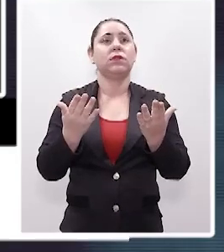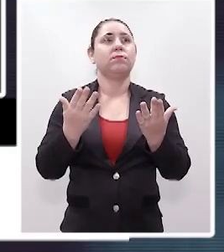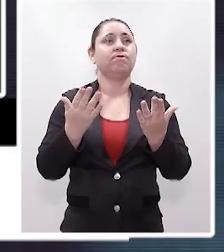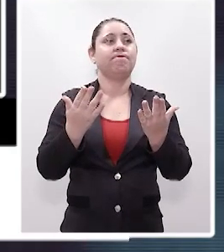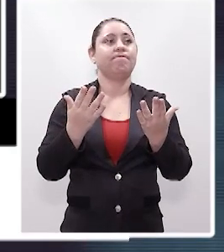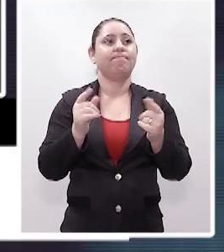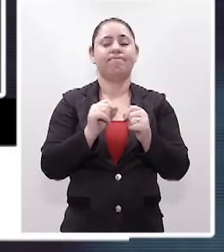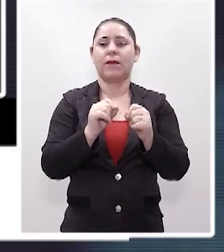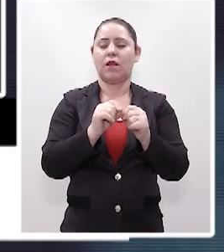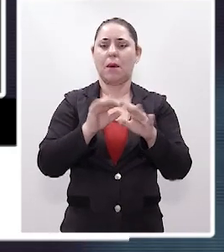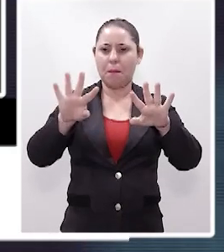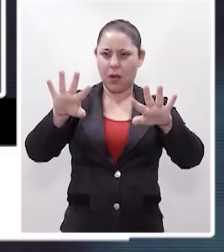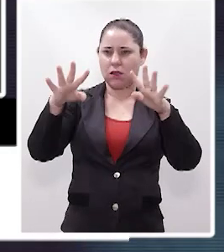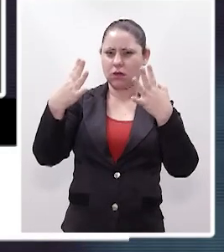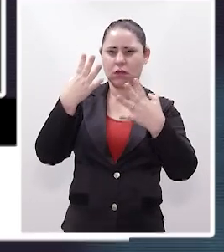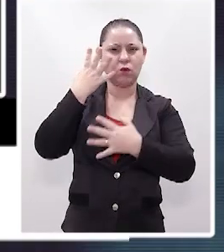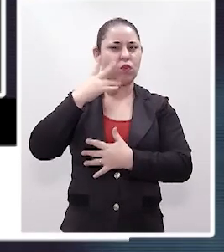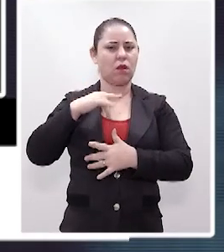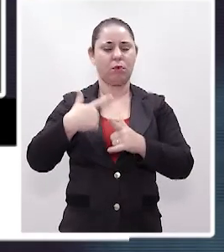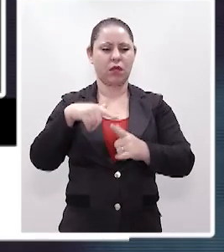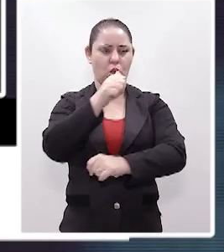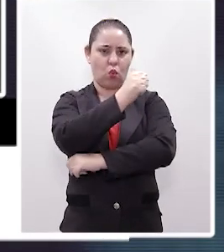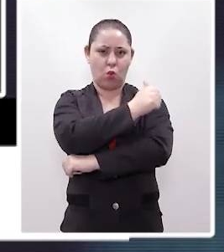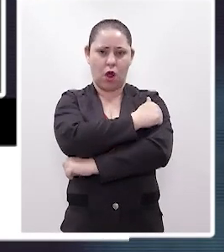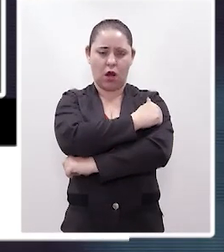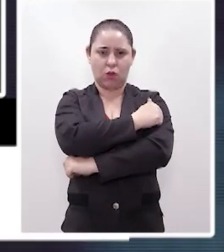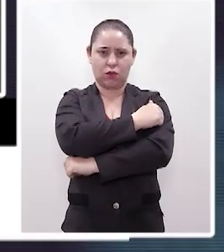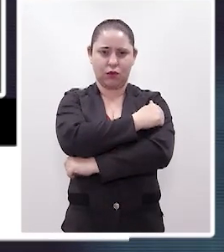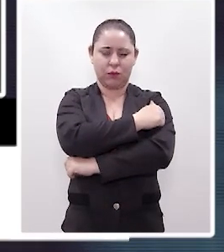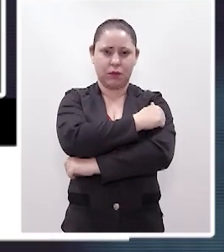para interter uma criança, se para interter um aluno de